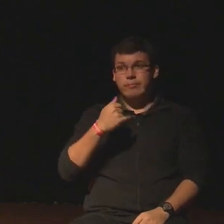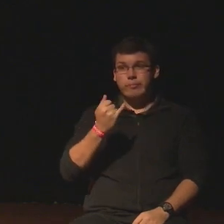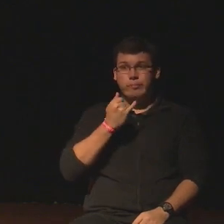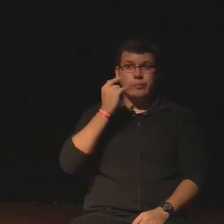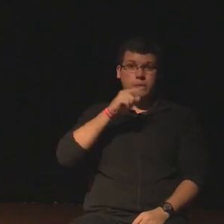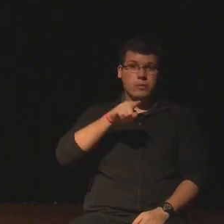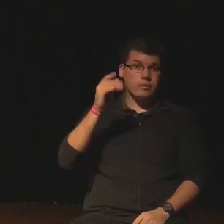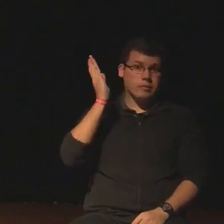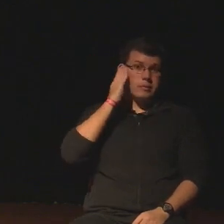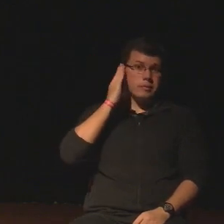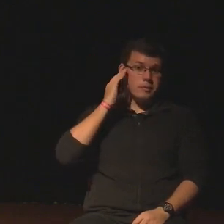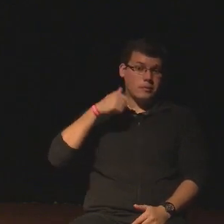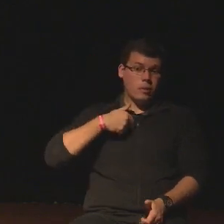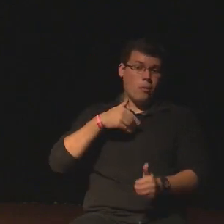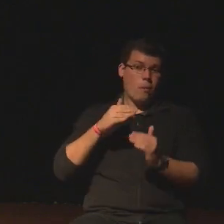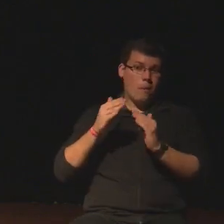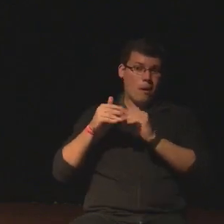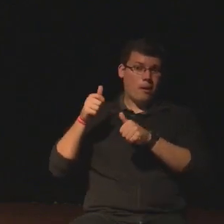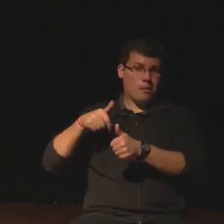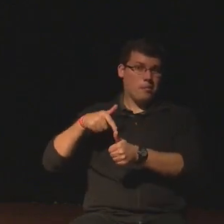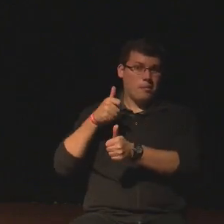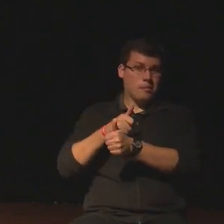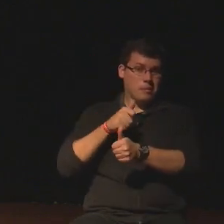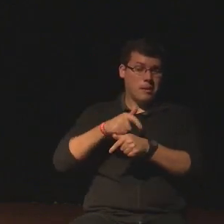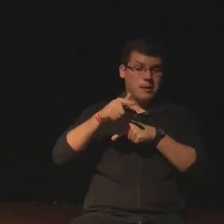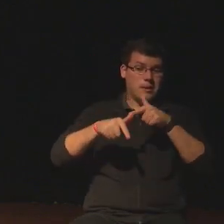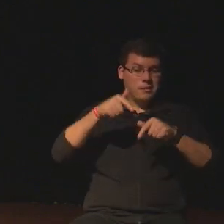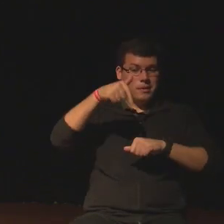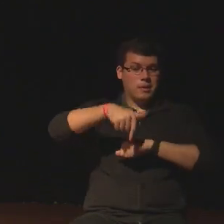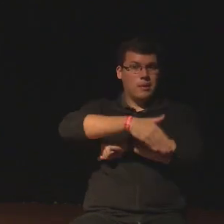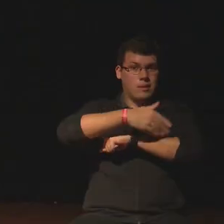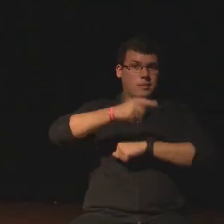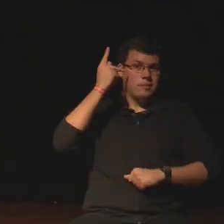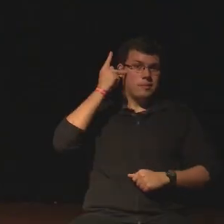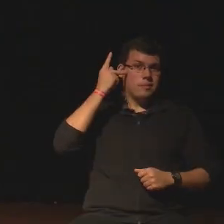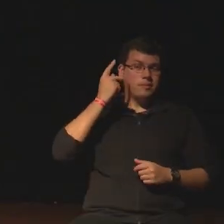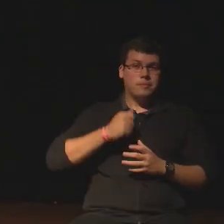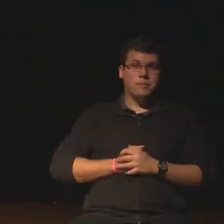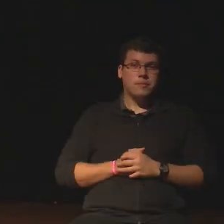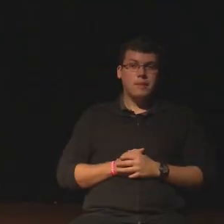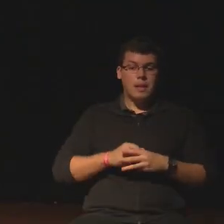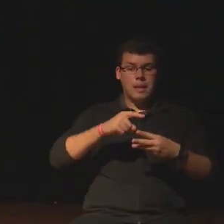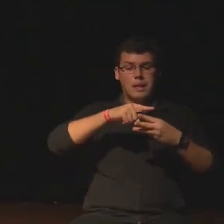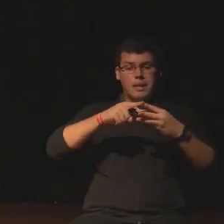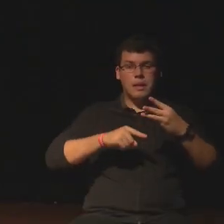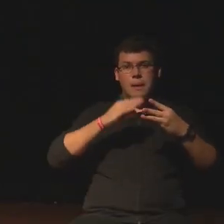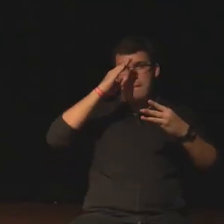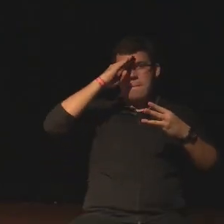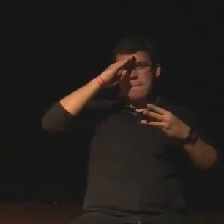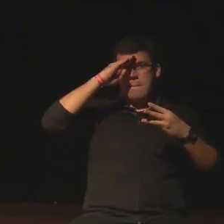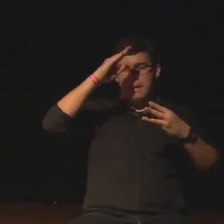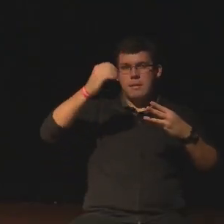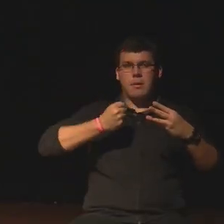principais entradas, quando eu venho de carro para minha casa, era exatamente essa.